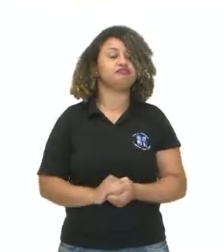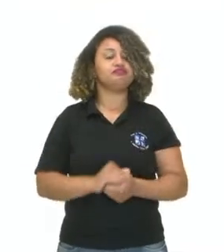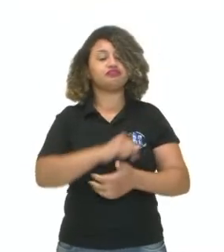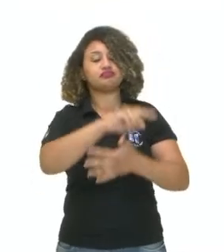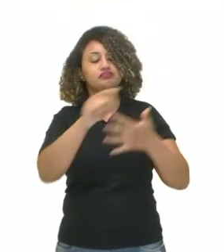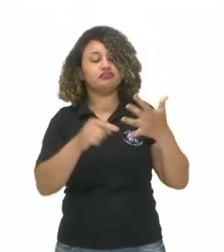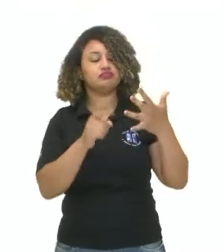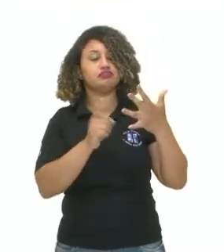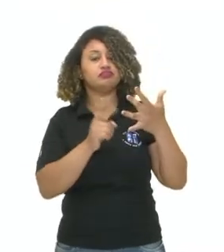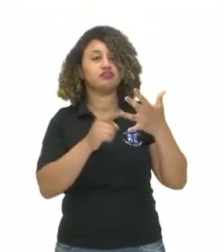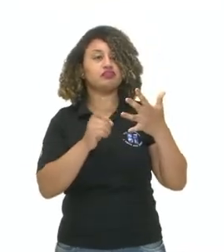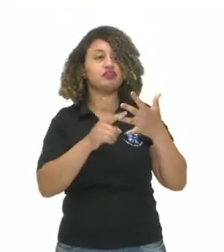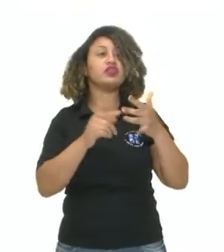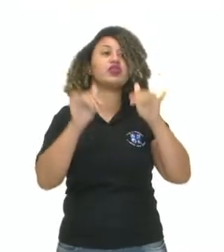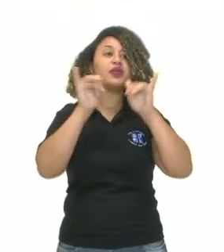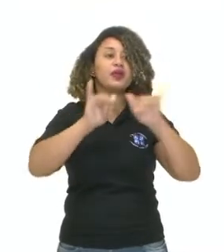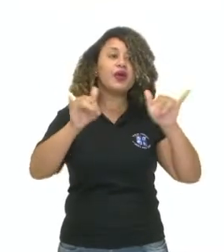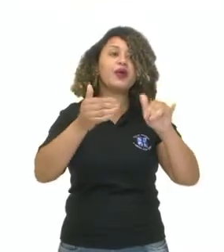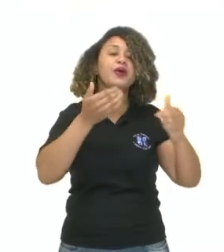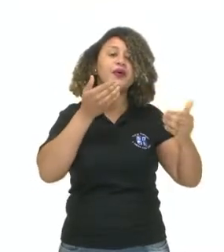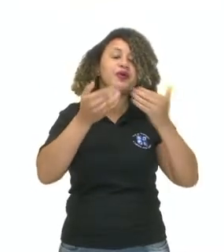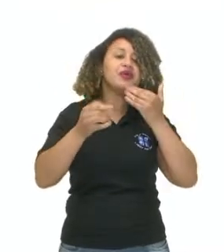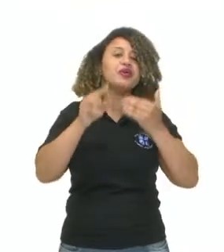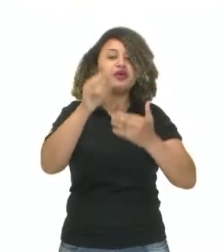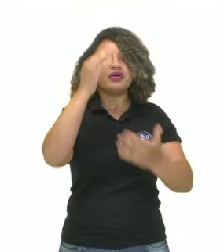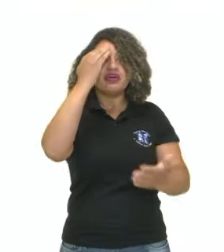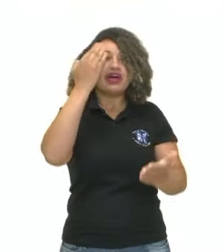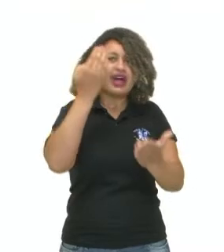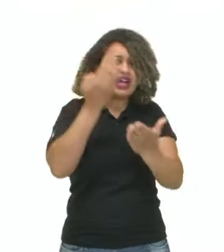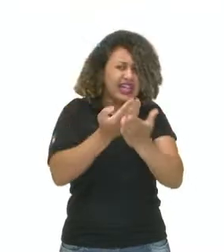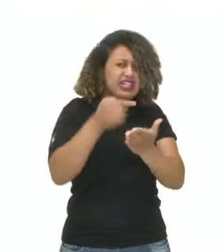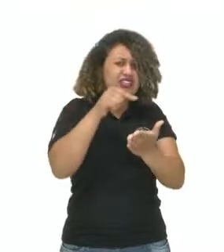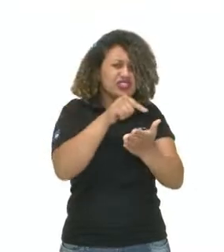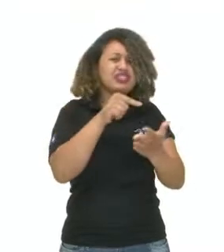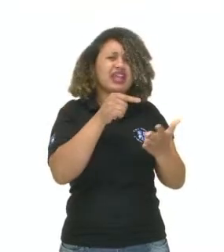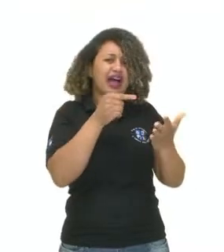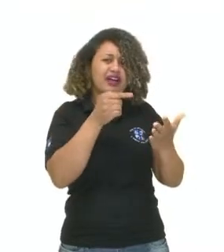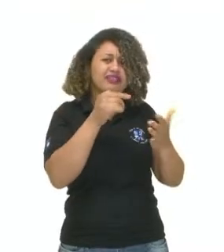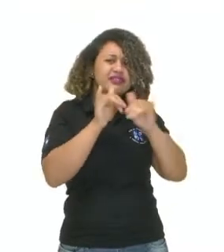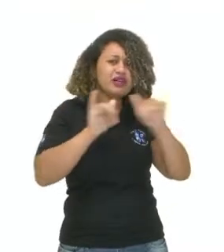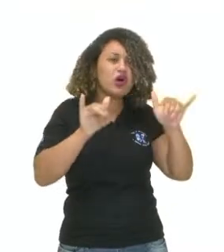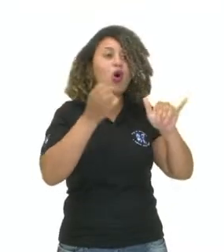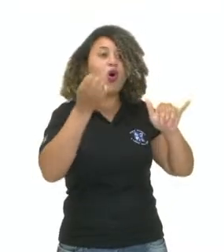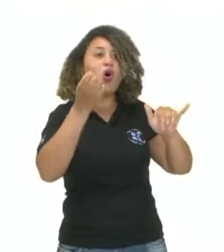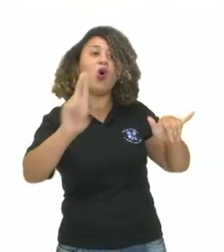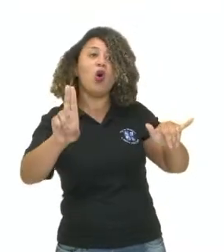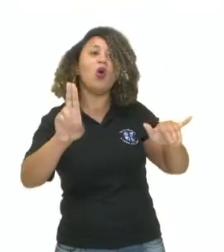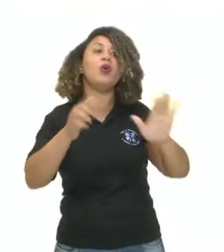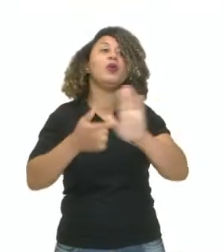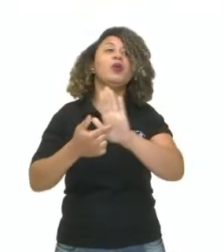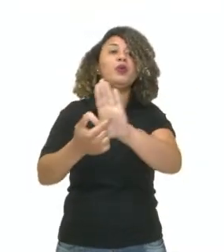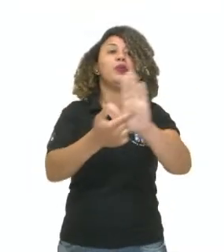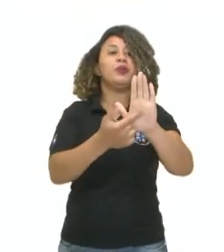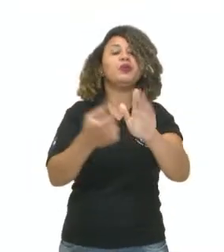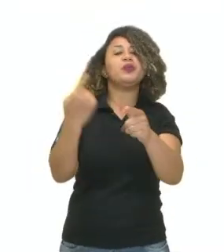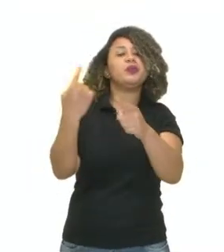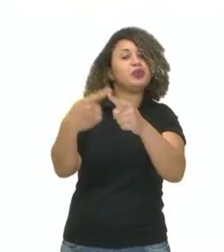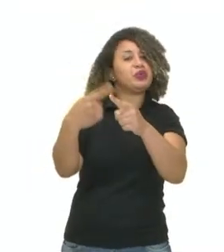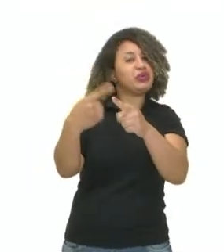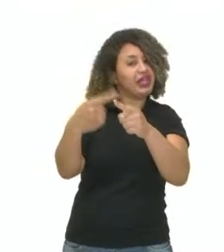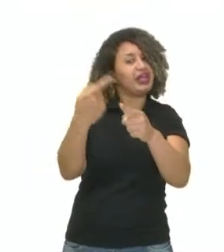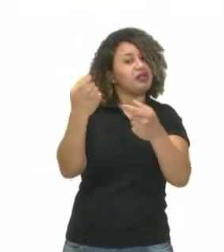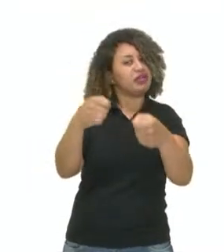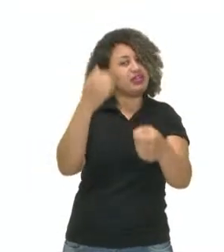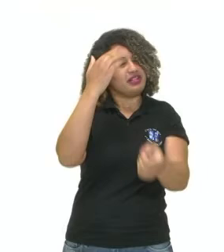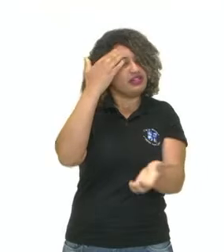4. A notícia está pedindo para você acreditar nela, ou, por outro lado, ela está mostrando por que